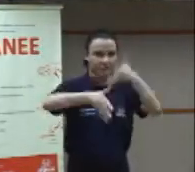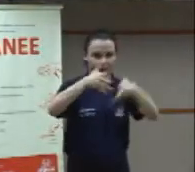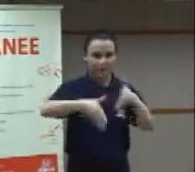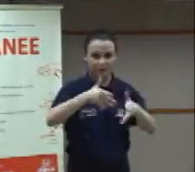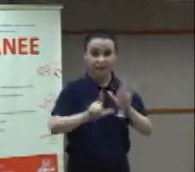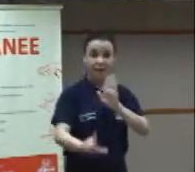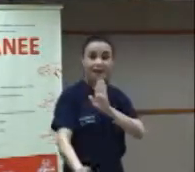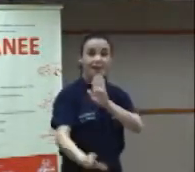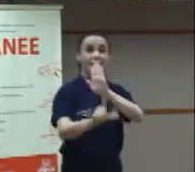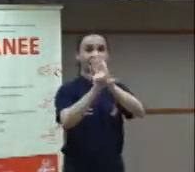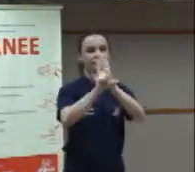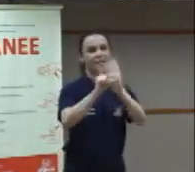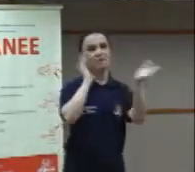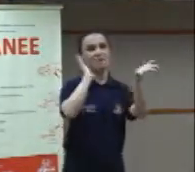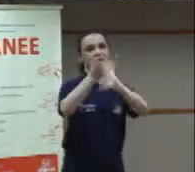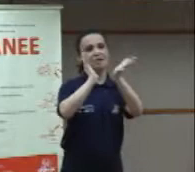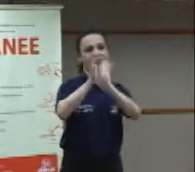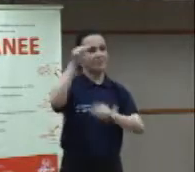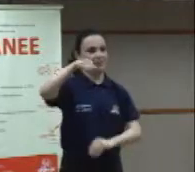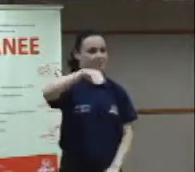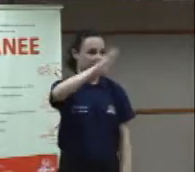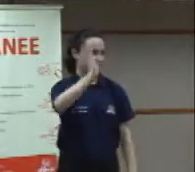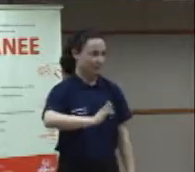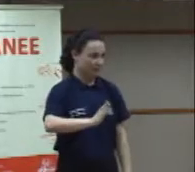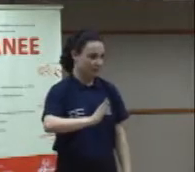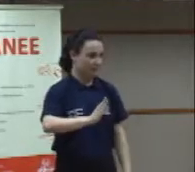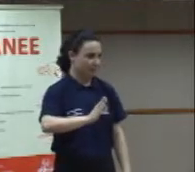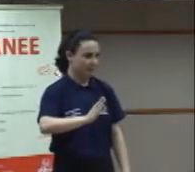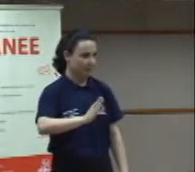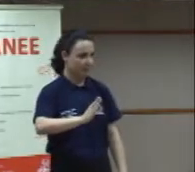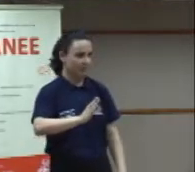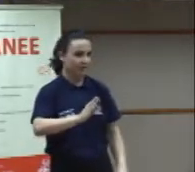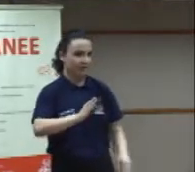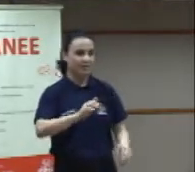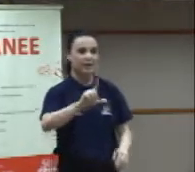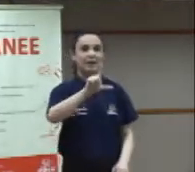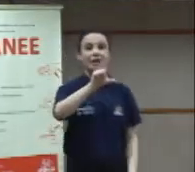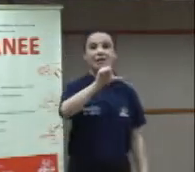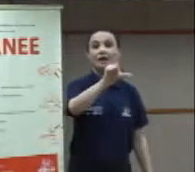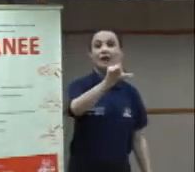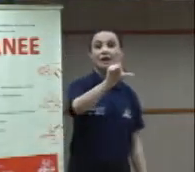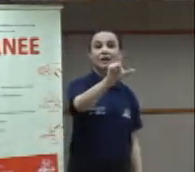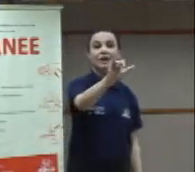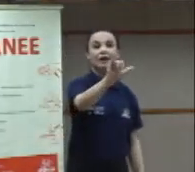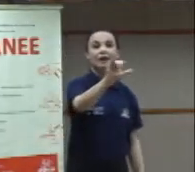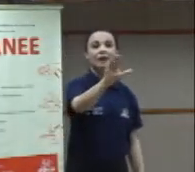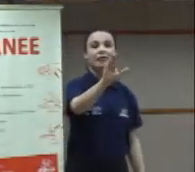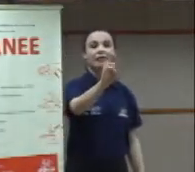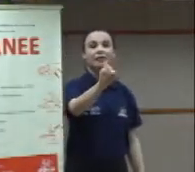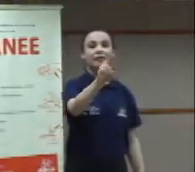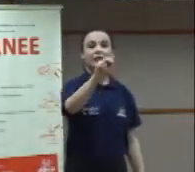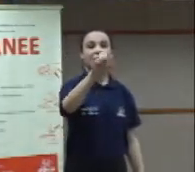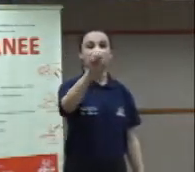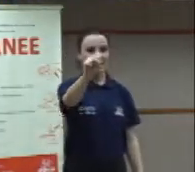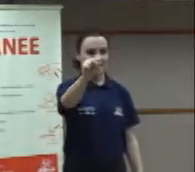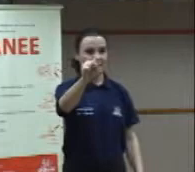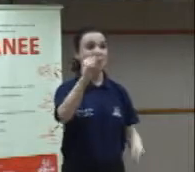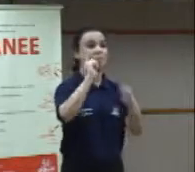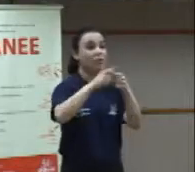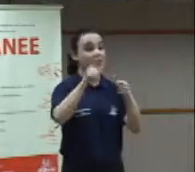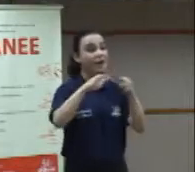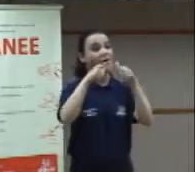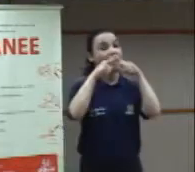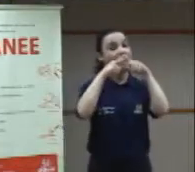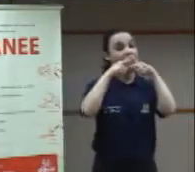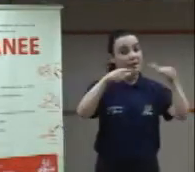Lei de Libras, porque a língua brasileira de sinais, desculpa, Libras, porque nos outros lugares do mundo, como vocês ouviram